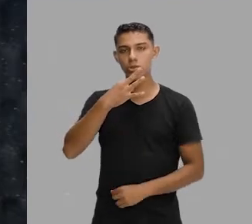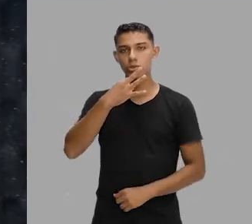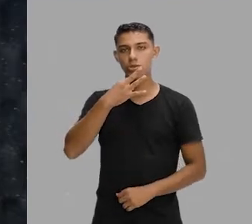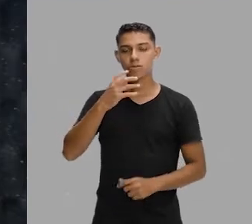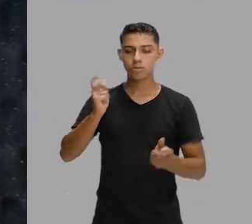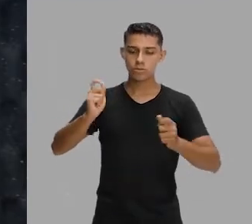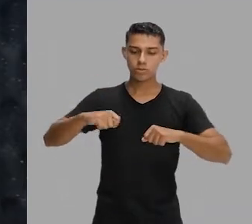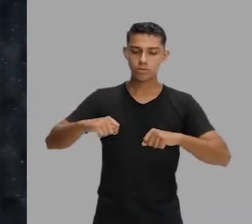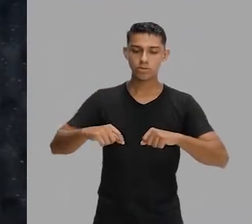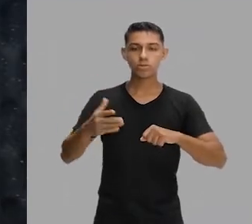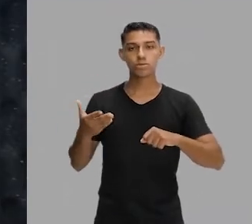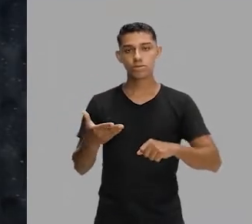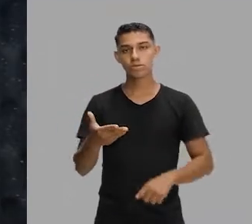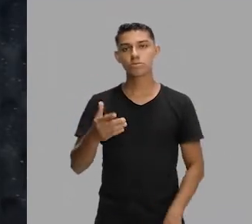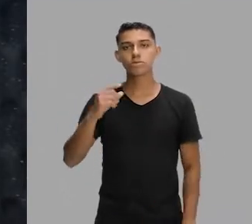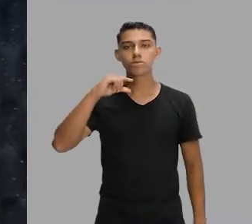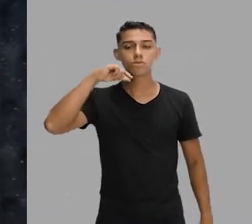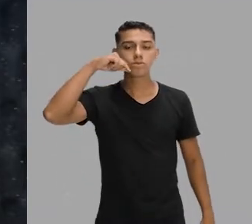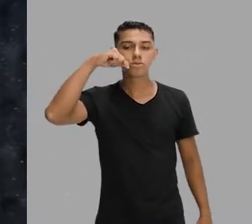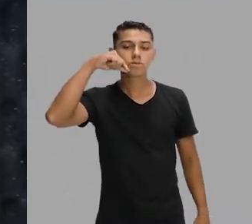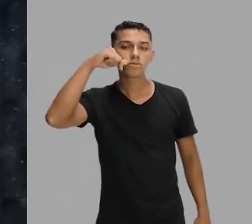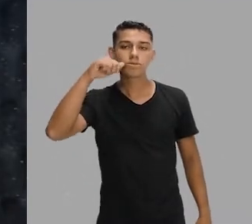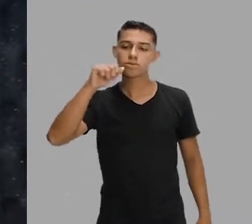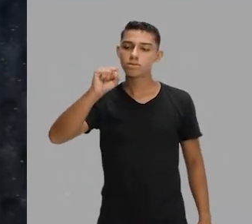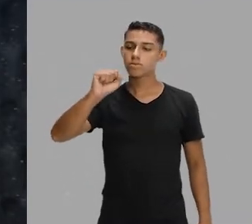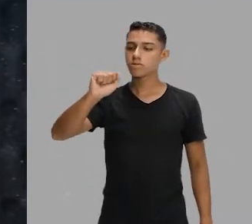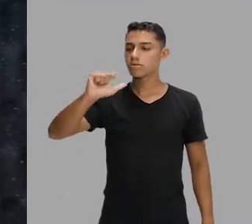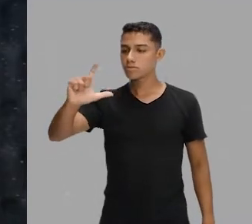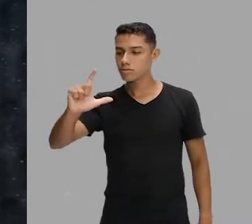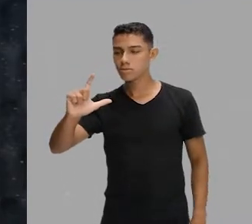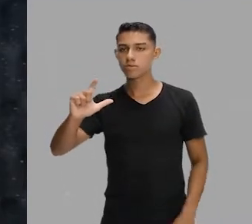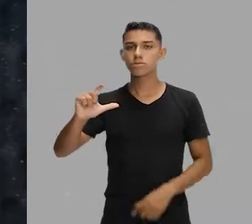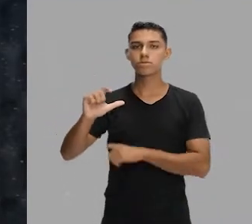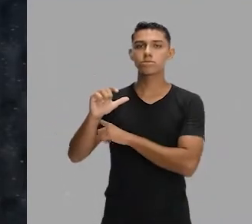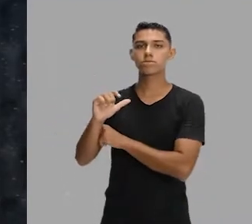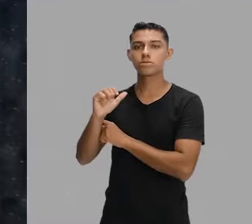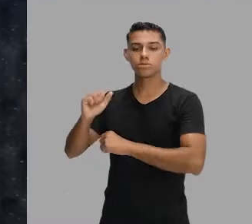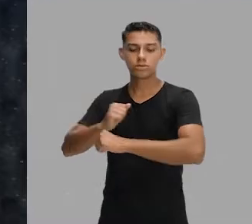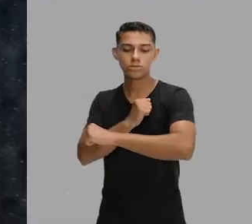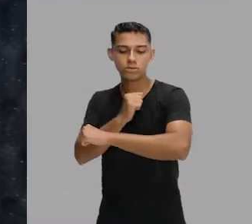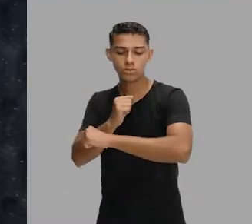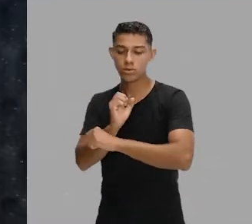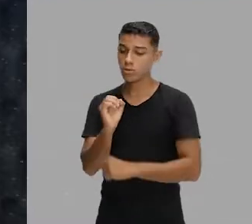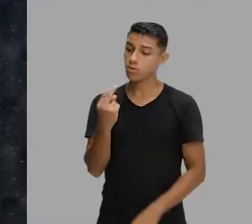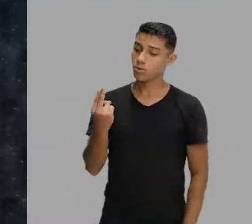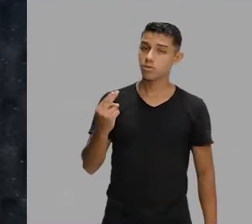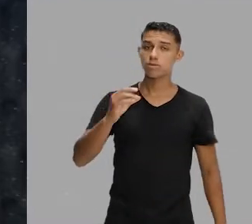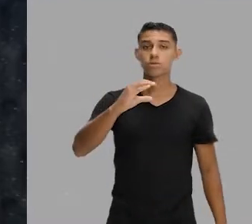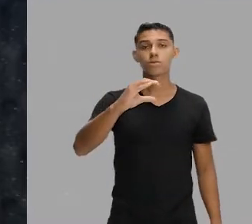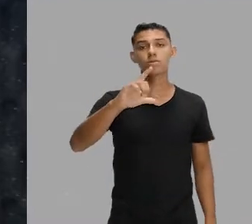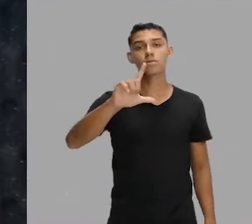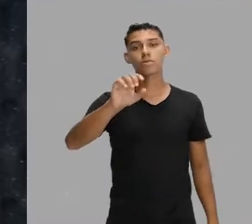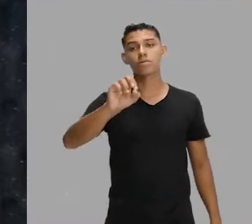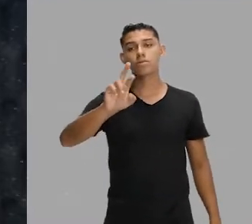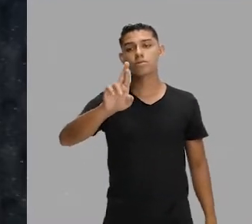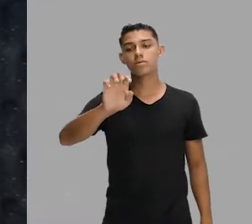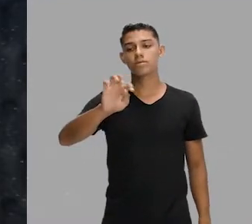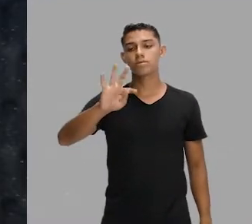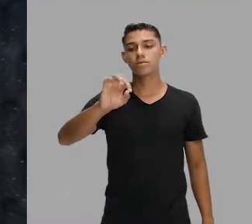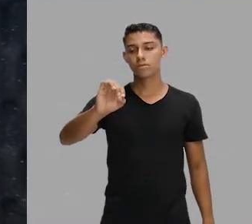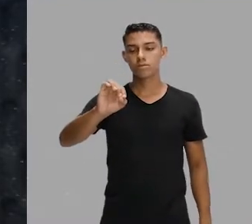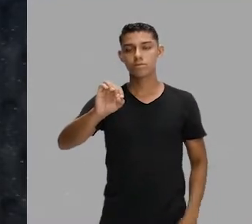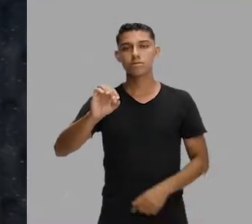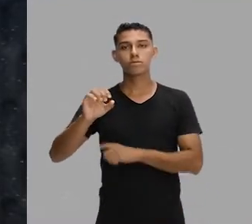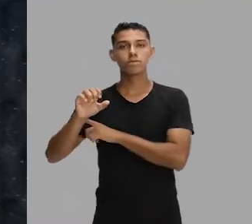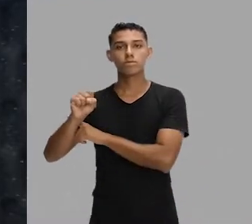ligação iônica, é o sal de cozinha, ou cloreto de sódio. Show de bola? E a ligação covalente? Bom, na